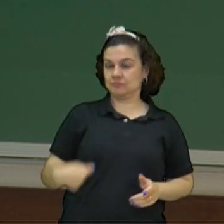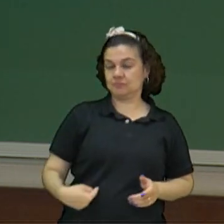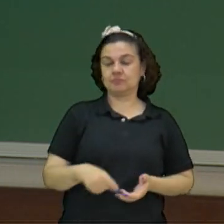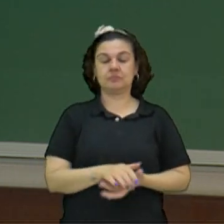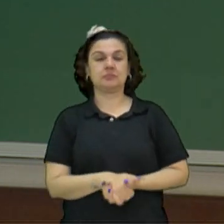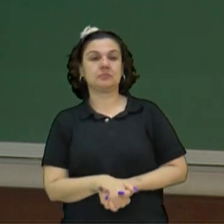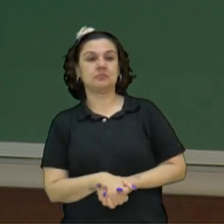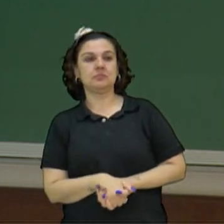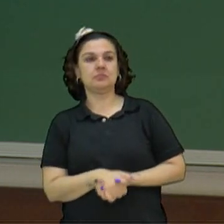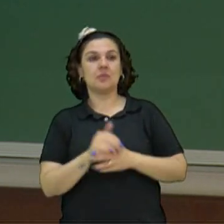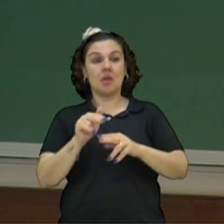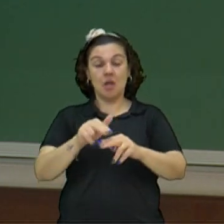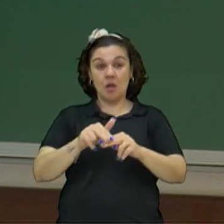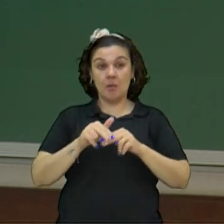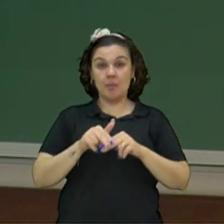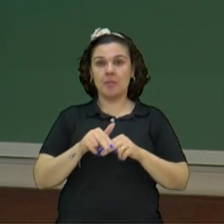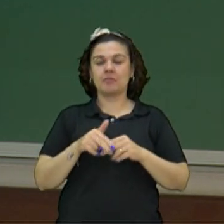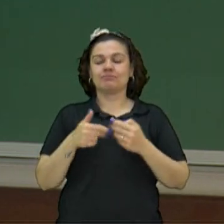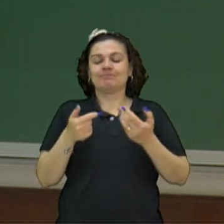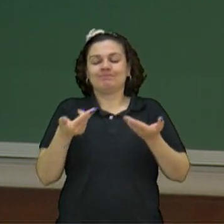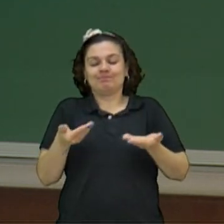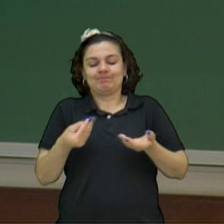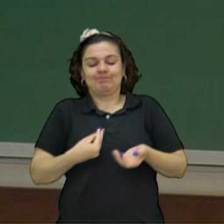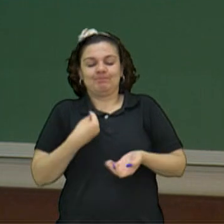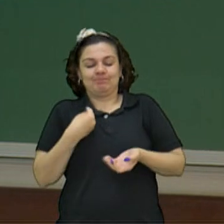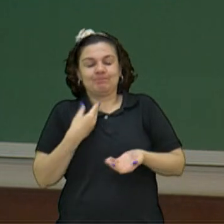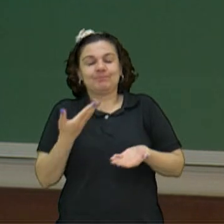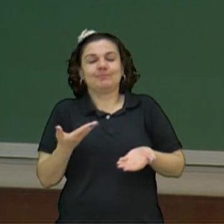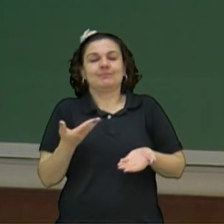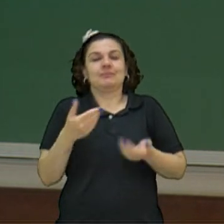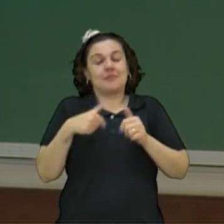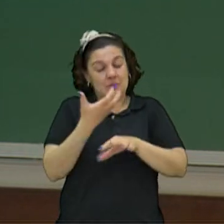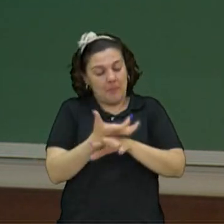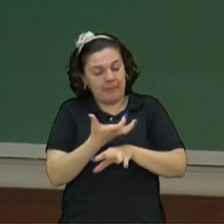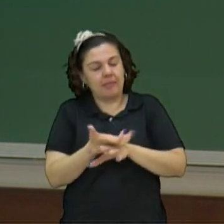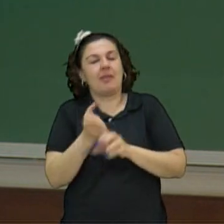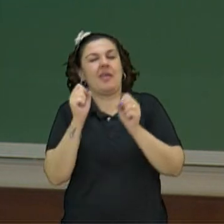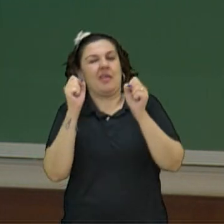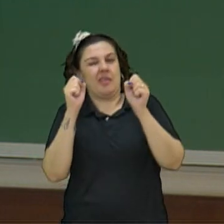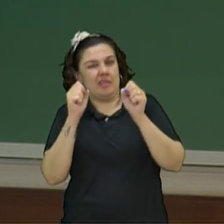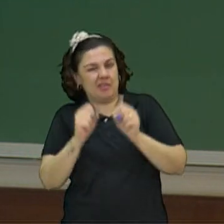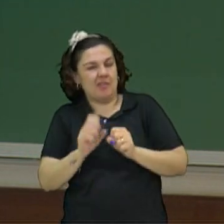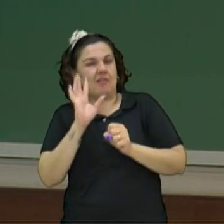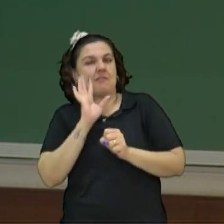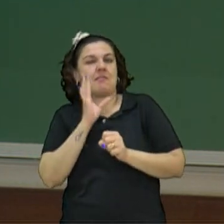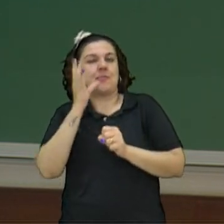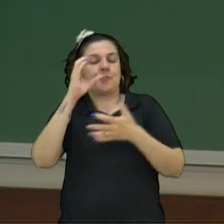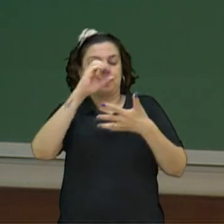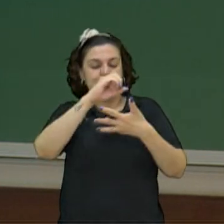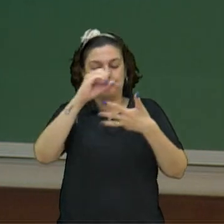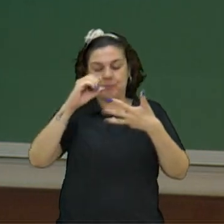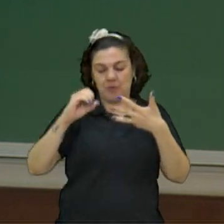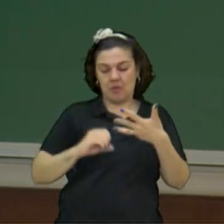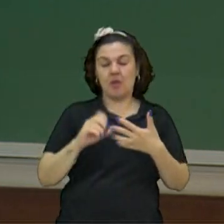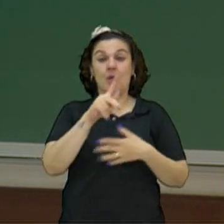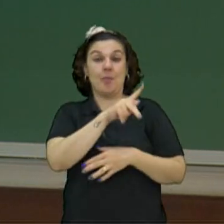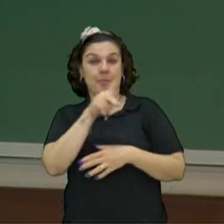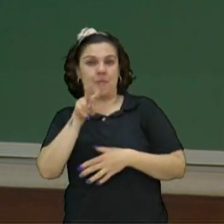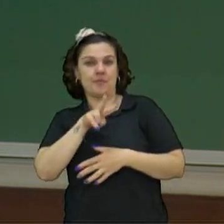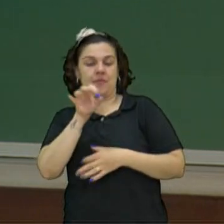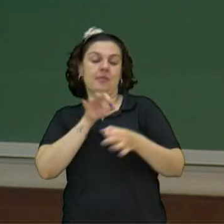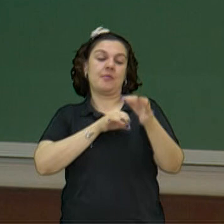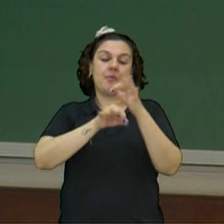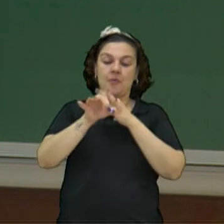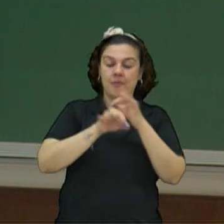parte da nossa matéria. É possível que caia no Enem, é possível que caia na prova que o seu professor vai elaborar, é possível